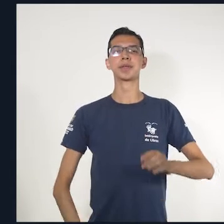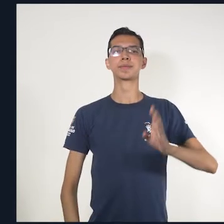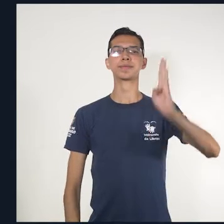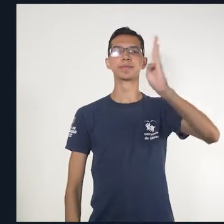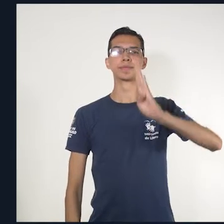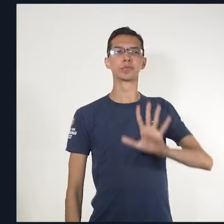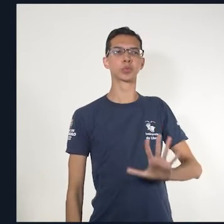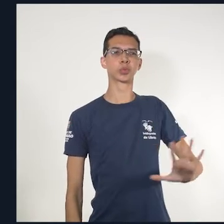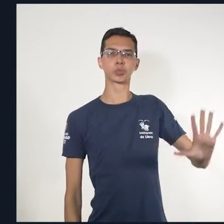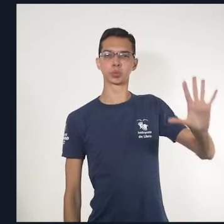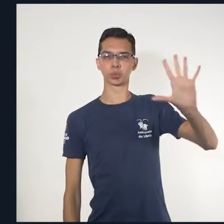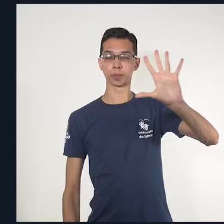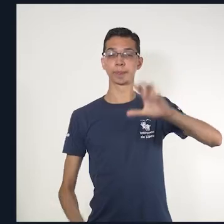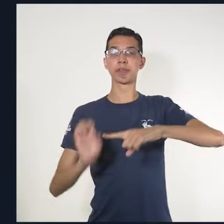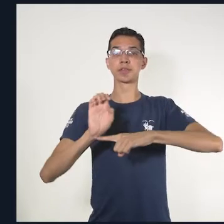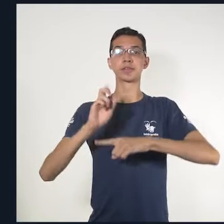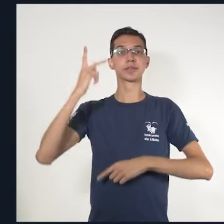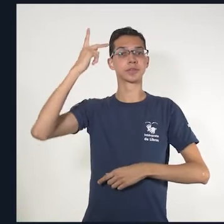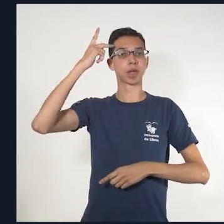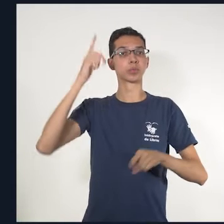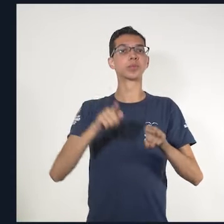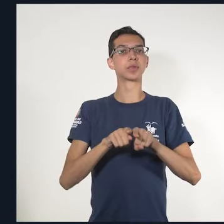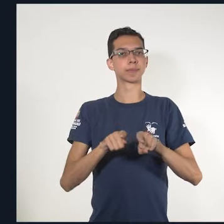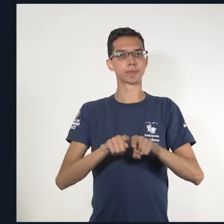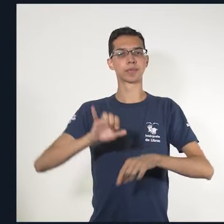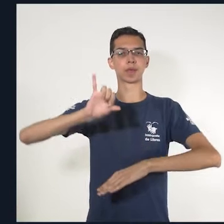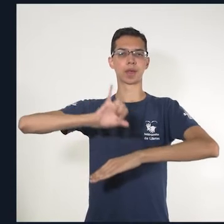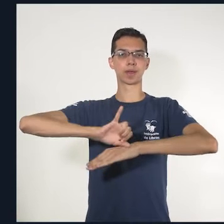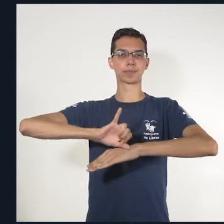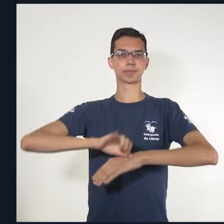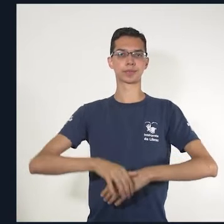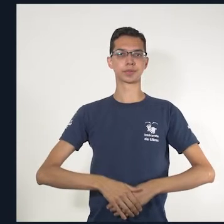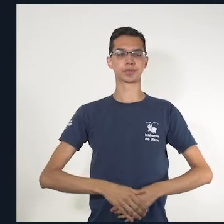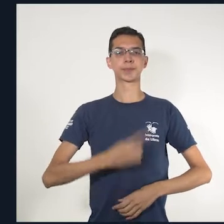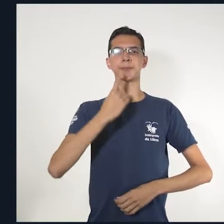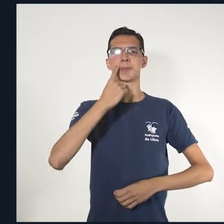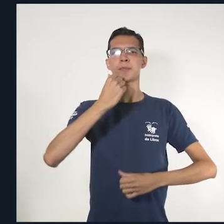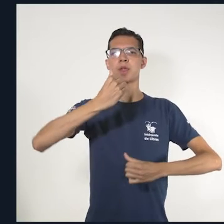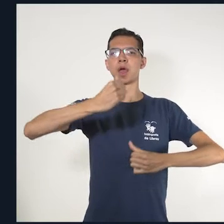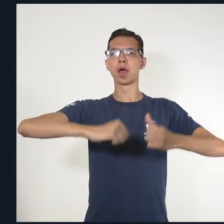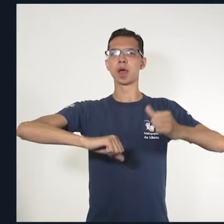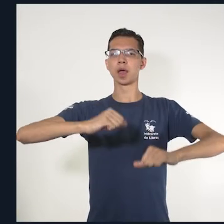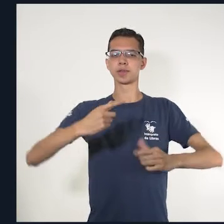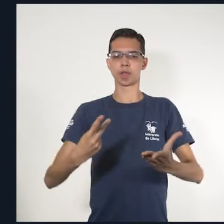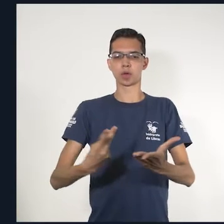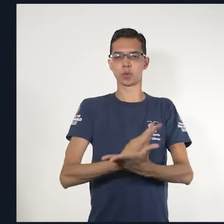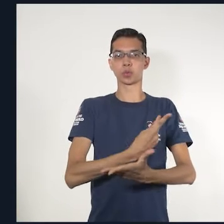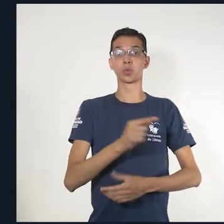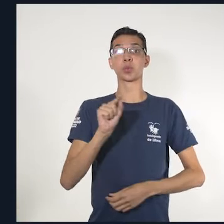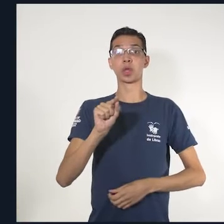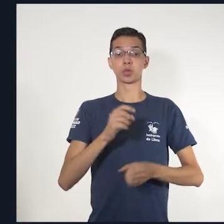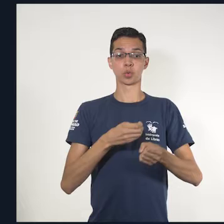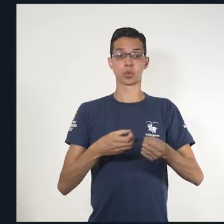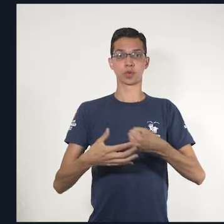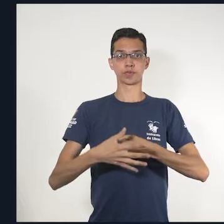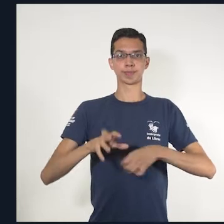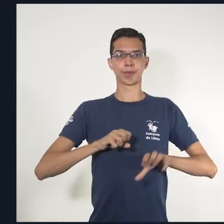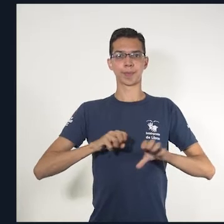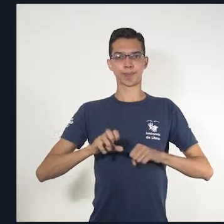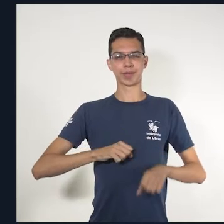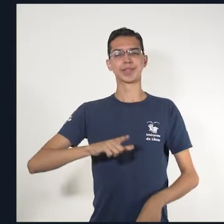capital. Análise dos casos suspeitos e confirmados de Covid pelo